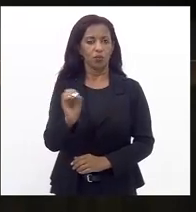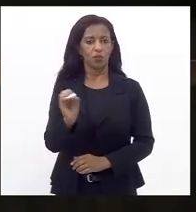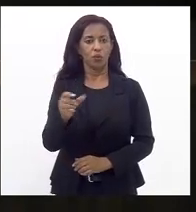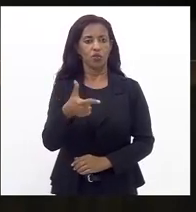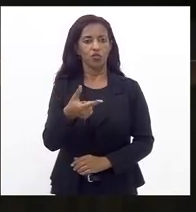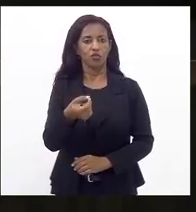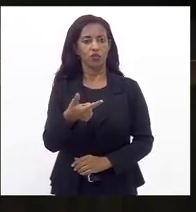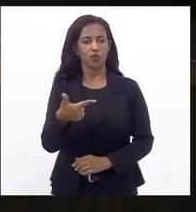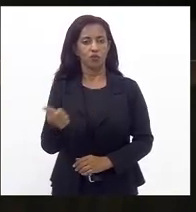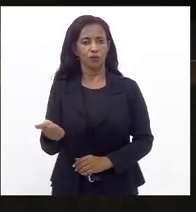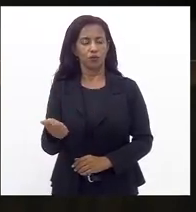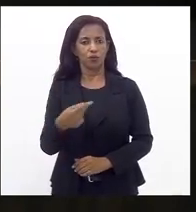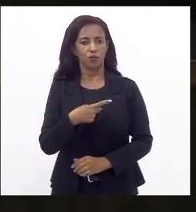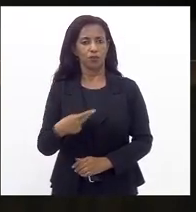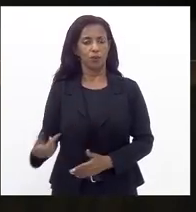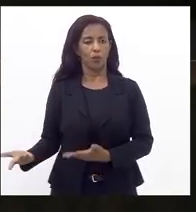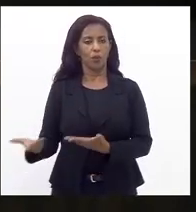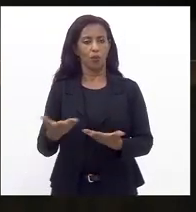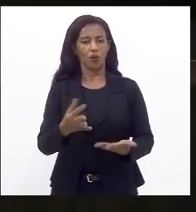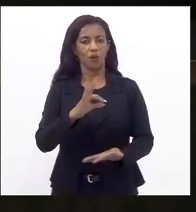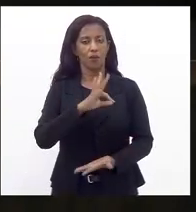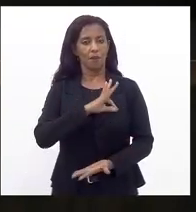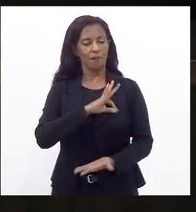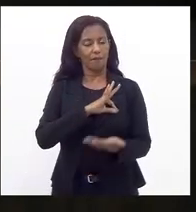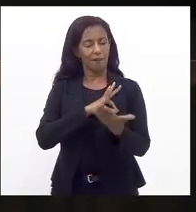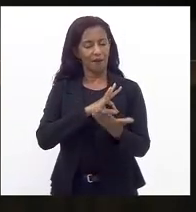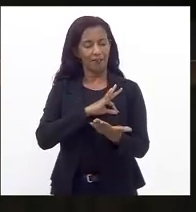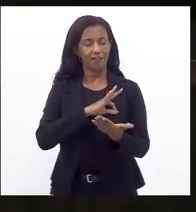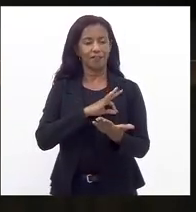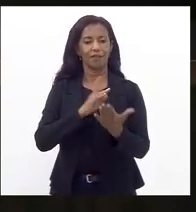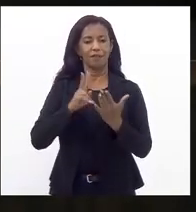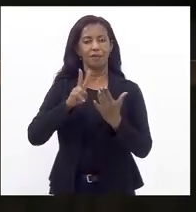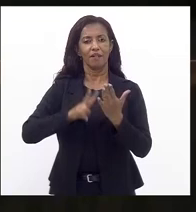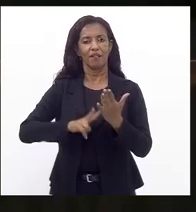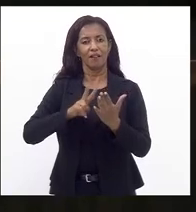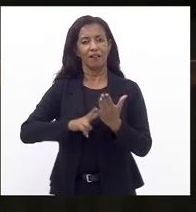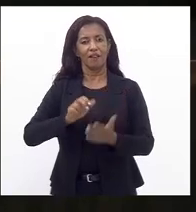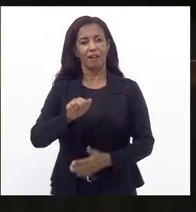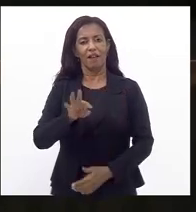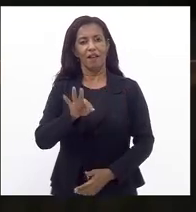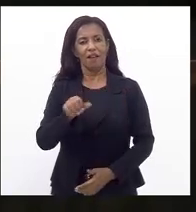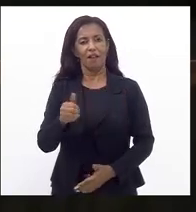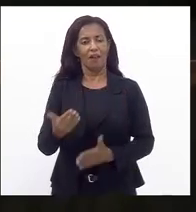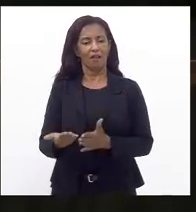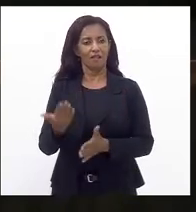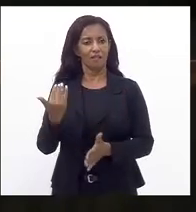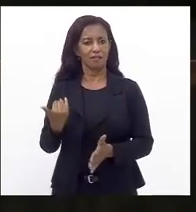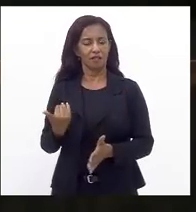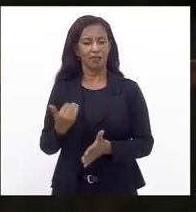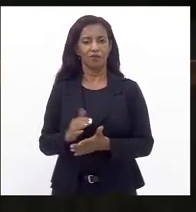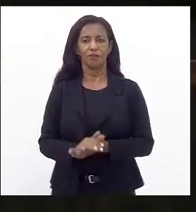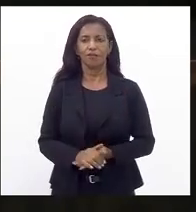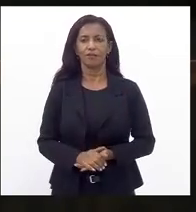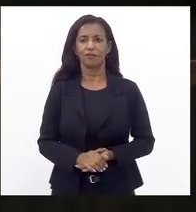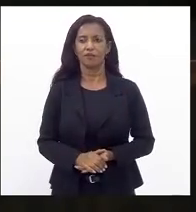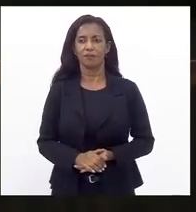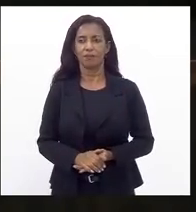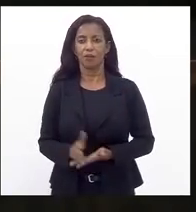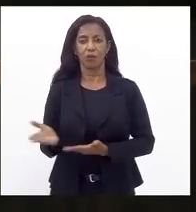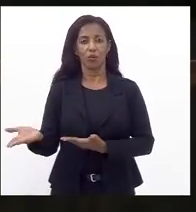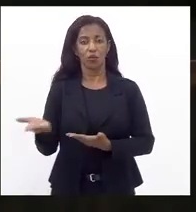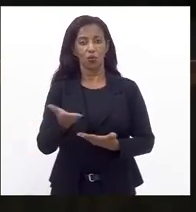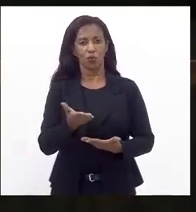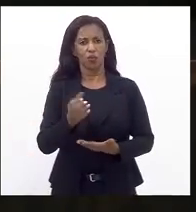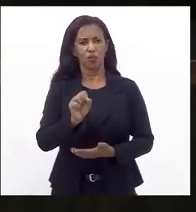de dois mil e 21 presidência convida a deputada Martha Rocha fazer a leitura da ata da sessão anterior e